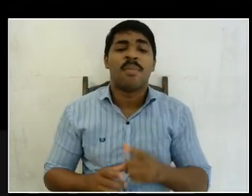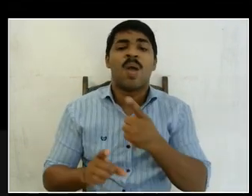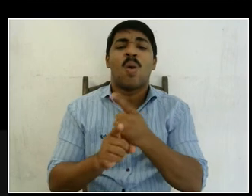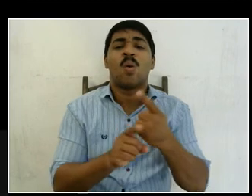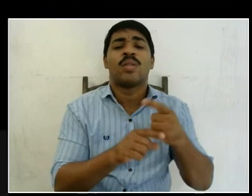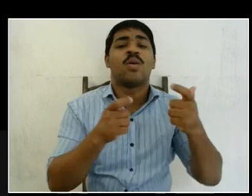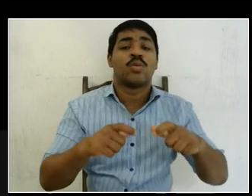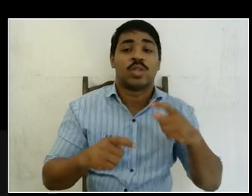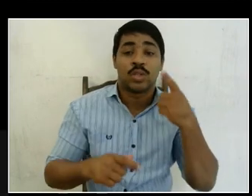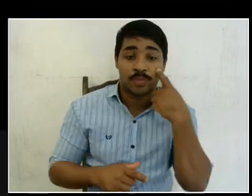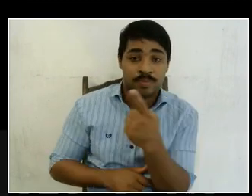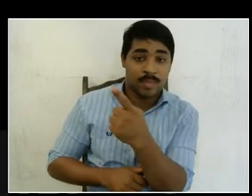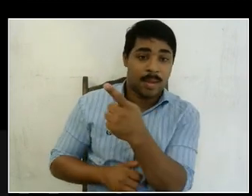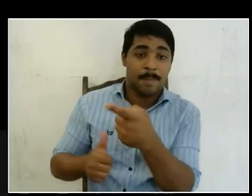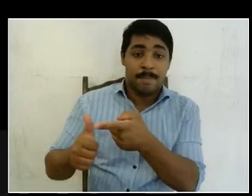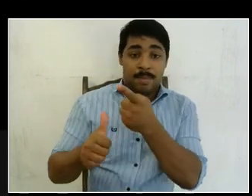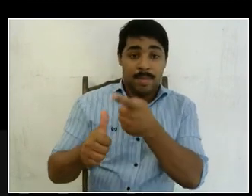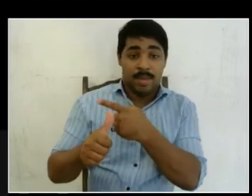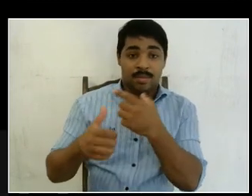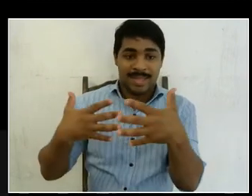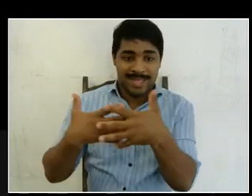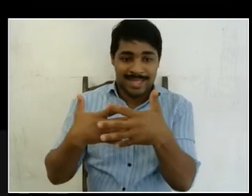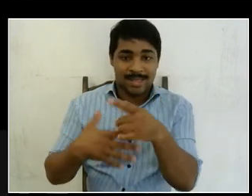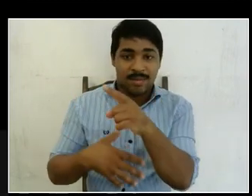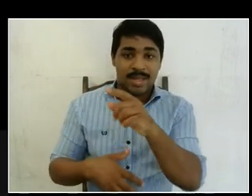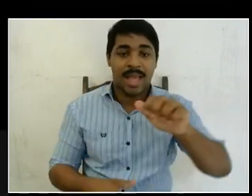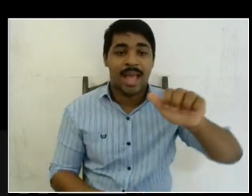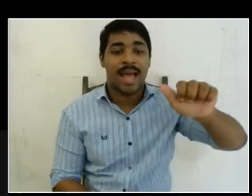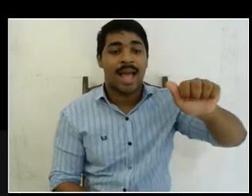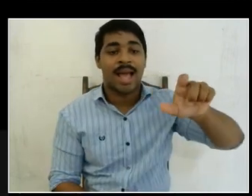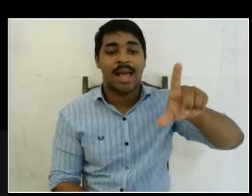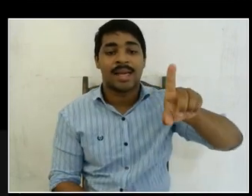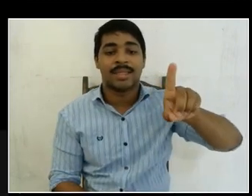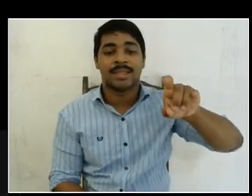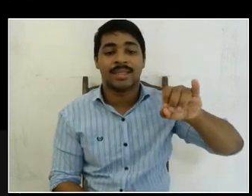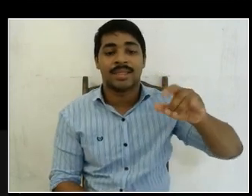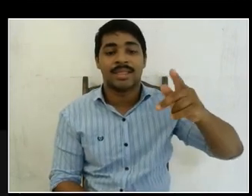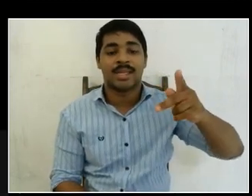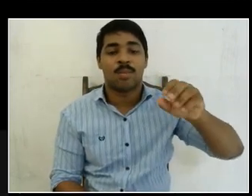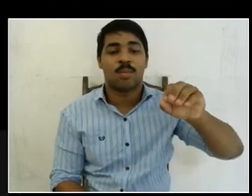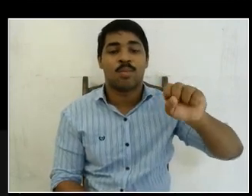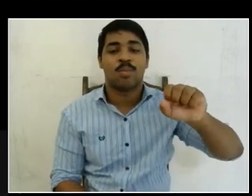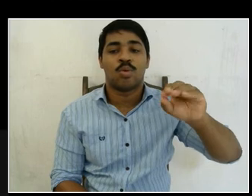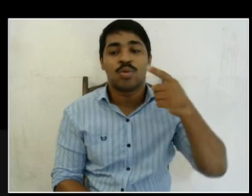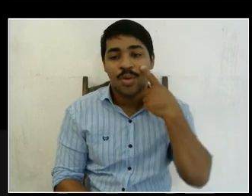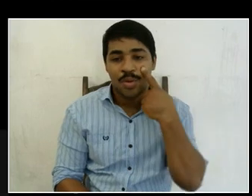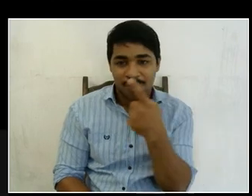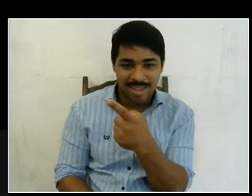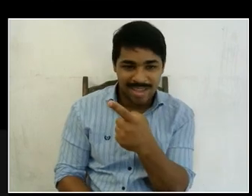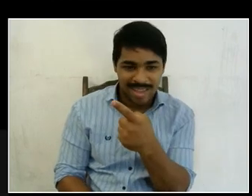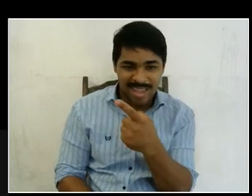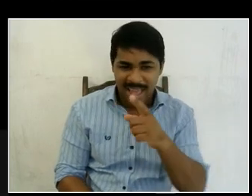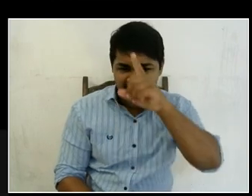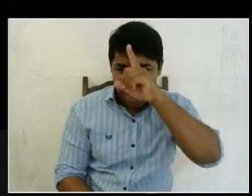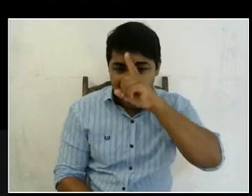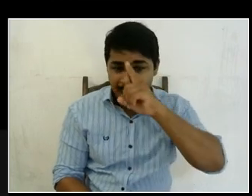Então, primeiramente, o tecido adiposo, que ele é um tecido que ele armazena gordura. Toda essa partezinha